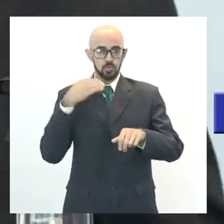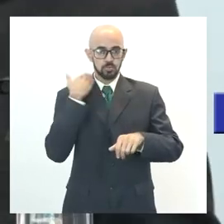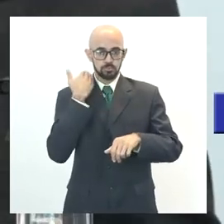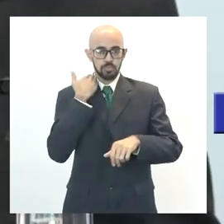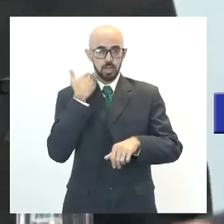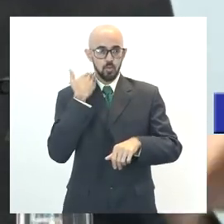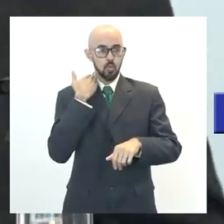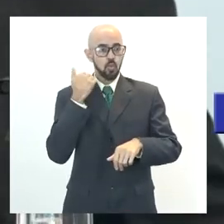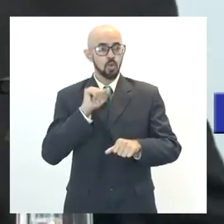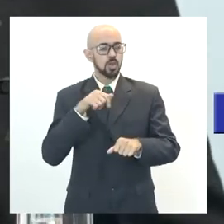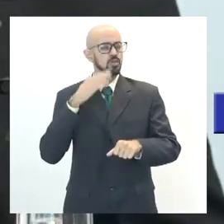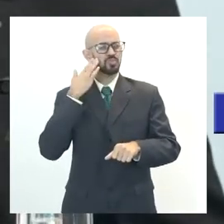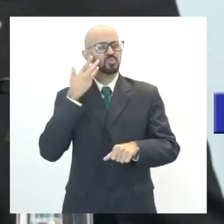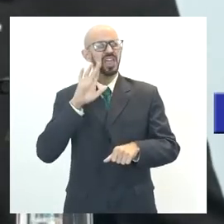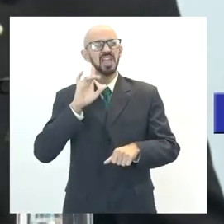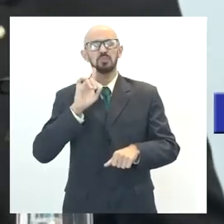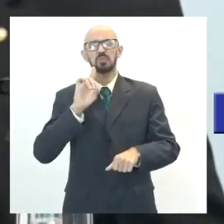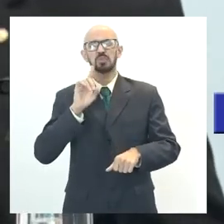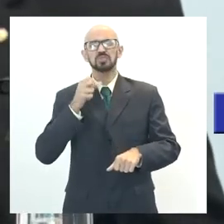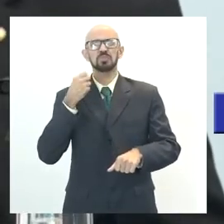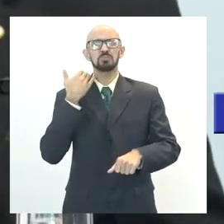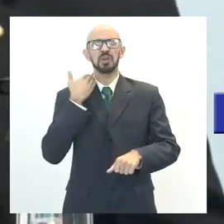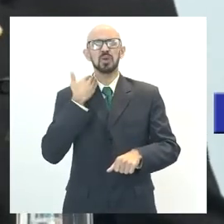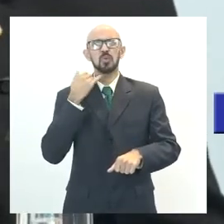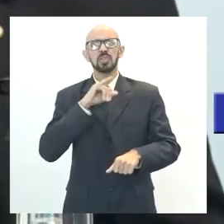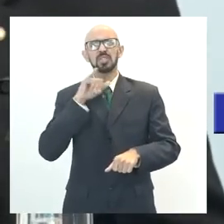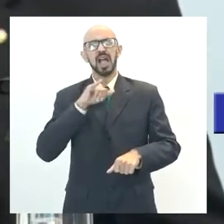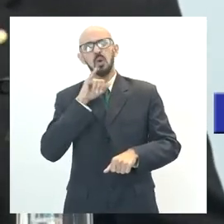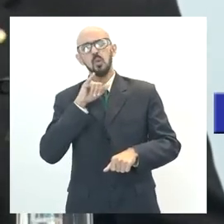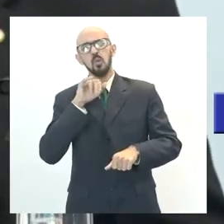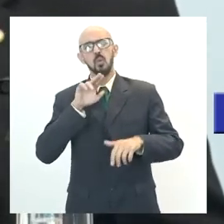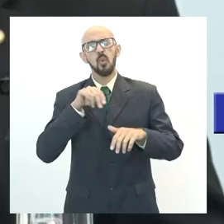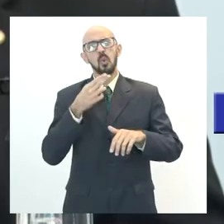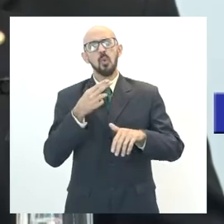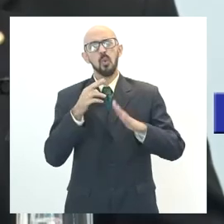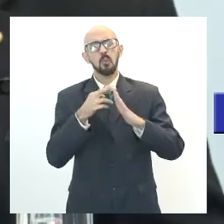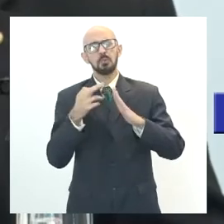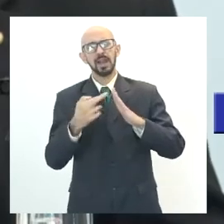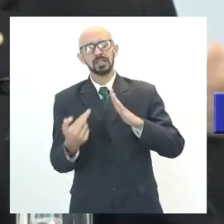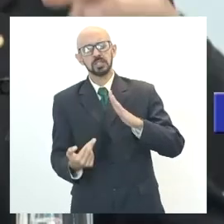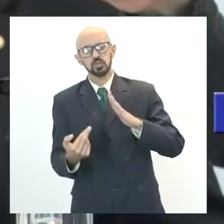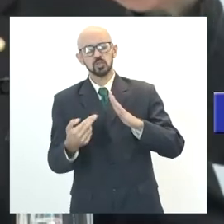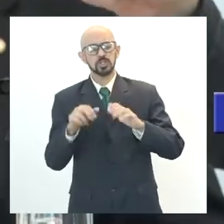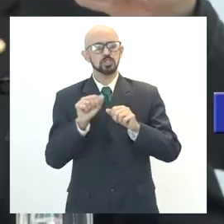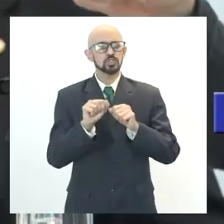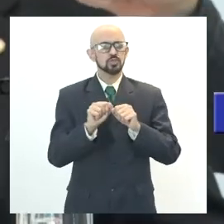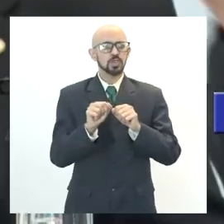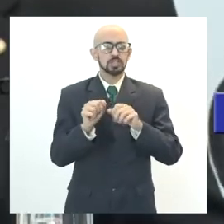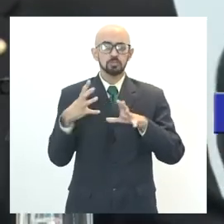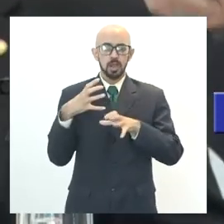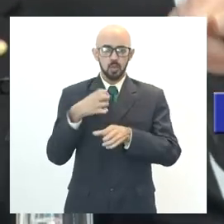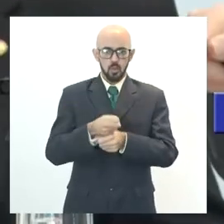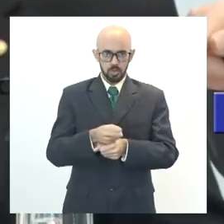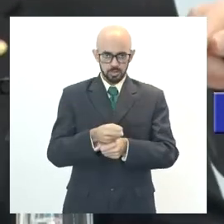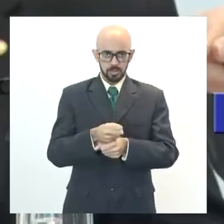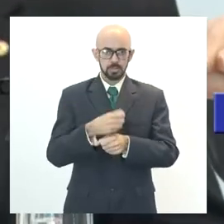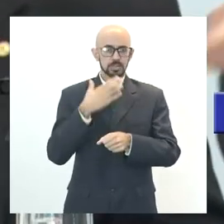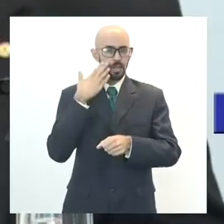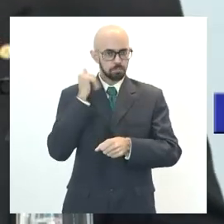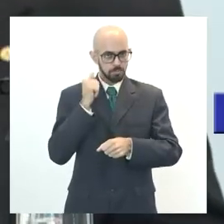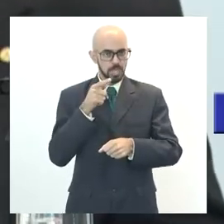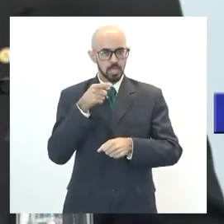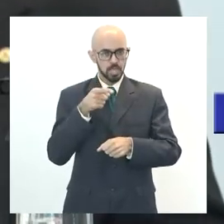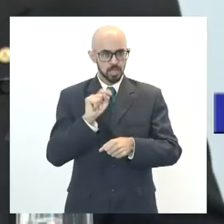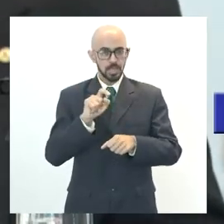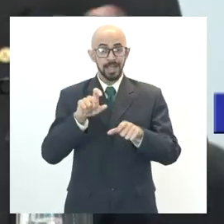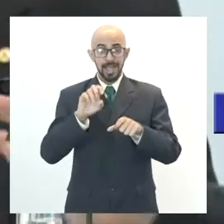lembro se era uma rede do Itaú do Bradesco e nós fizemos uma conta para ver a cada máquina daquela introduzida